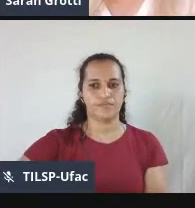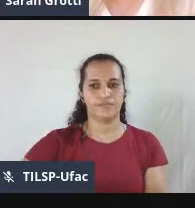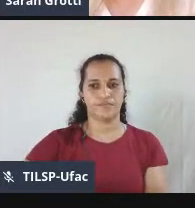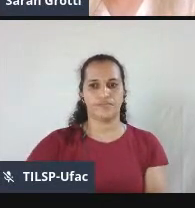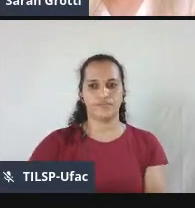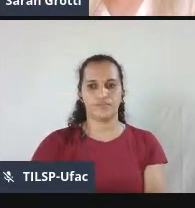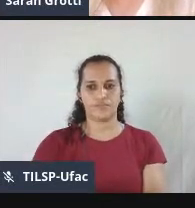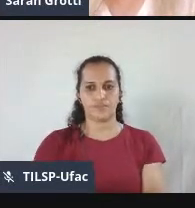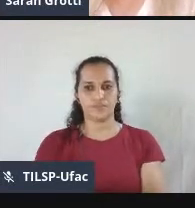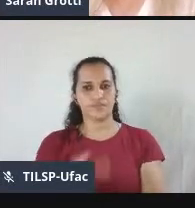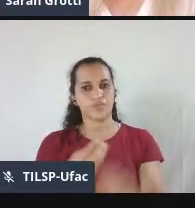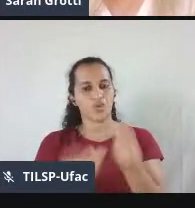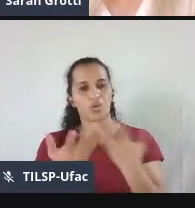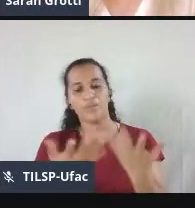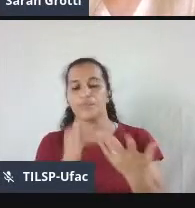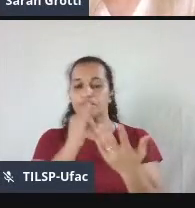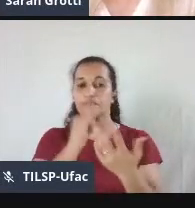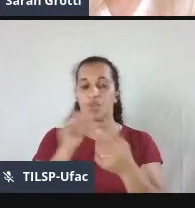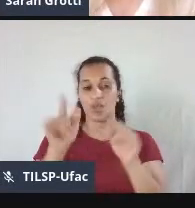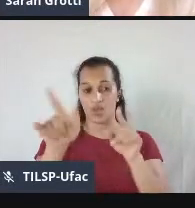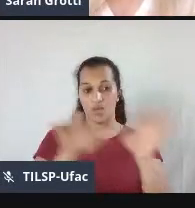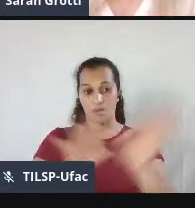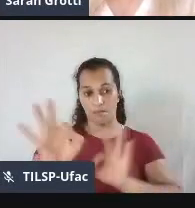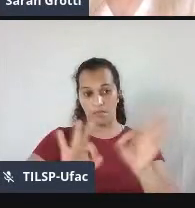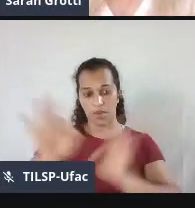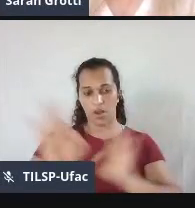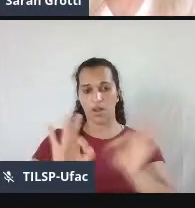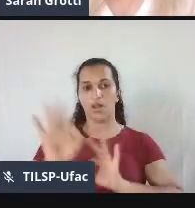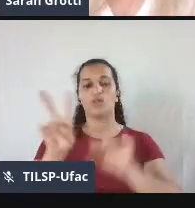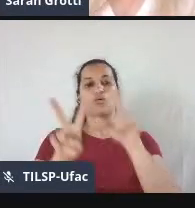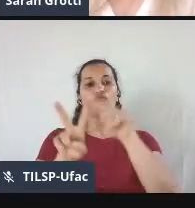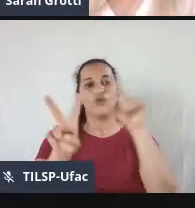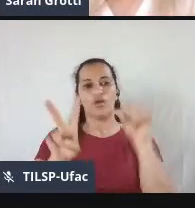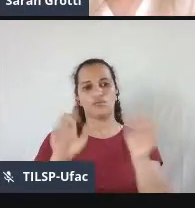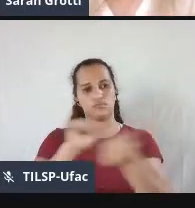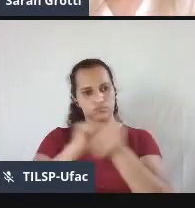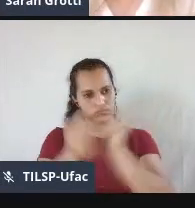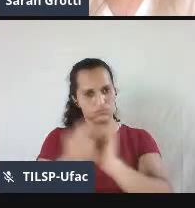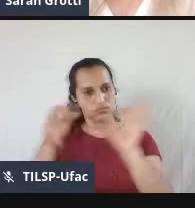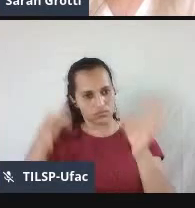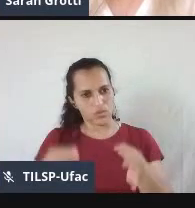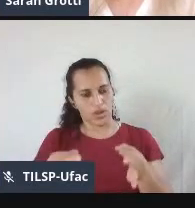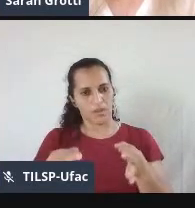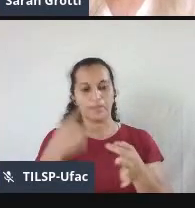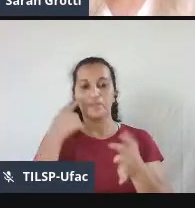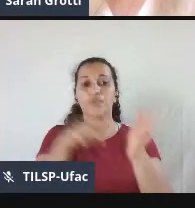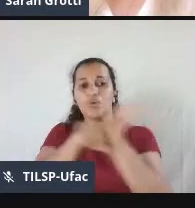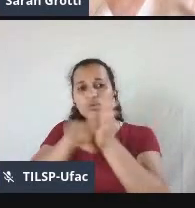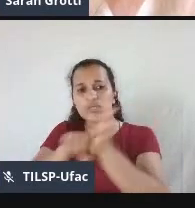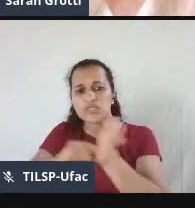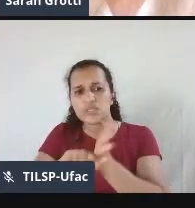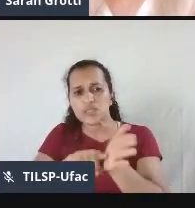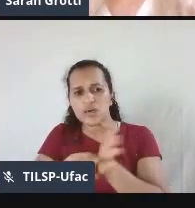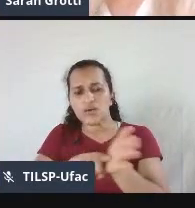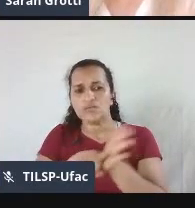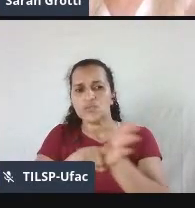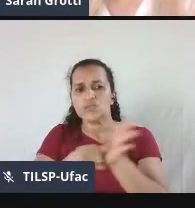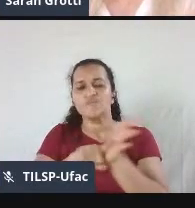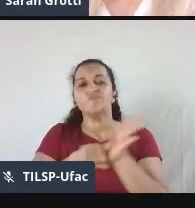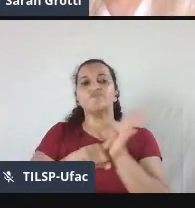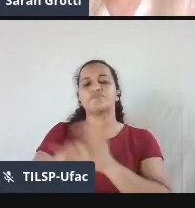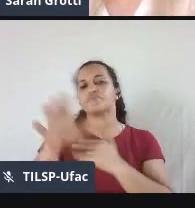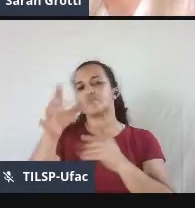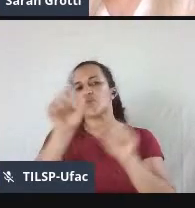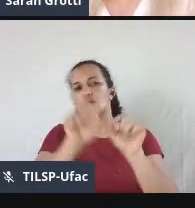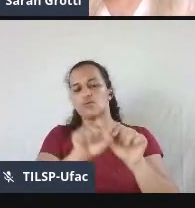um plano vegetariano adequado. Os exames bioquímicos são importantes para avaliar as deficiências, ajudando a traçar